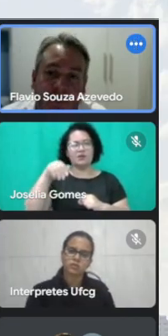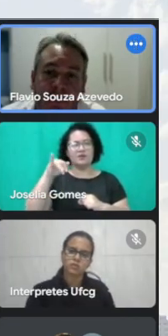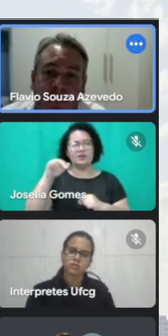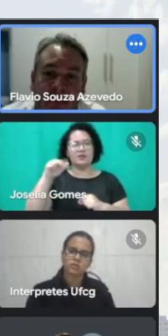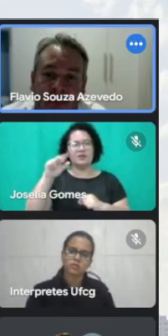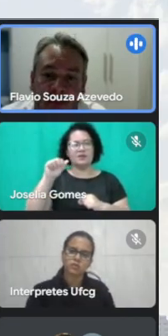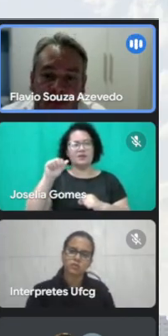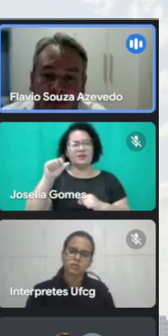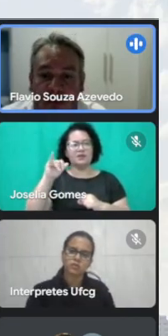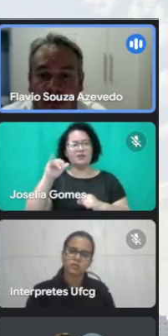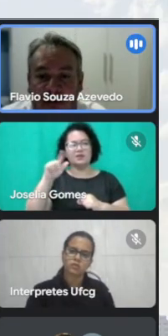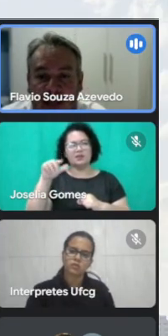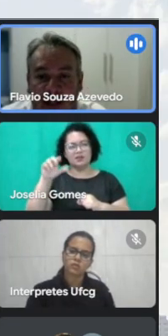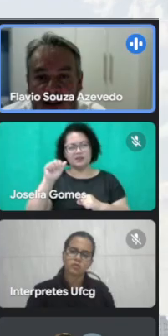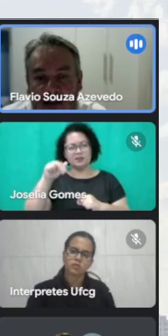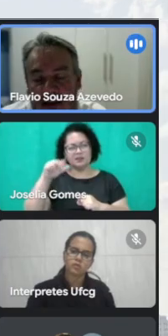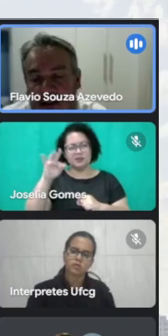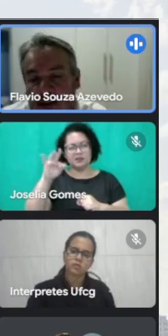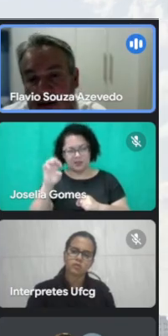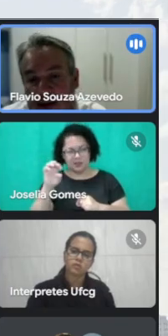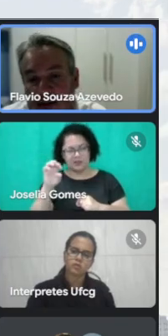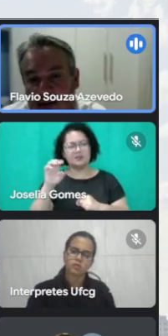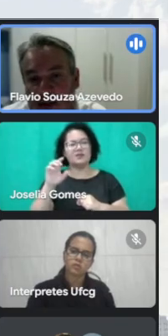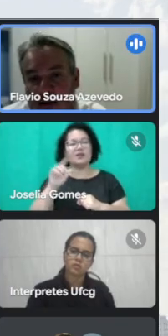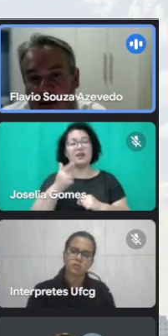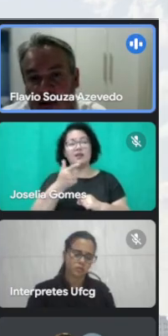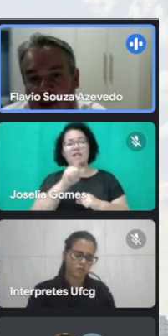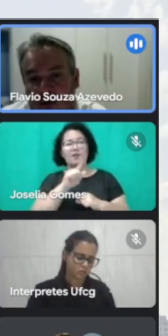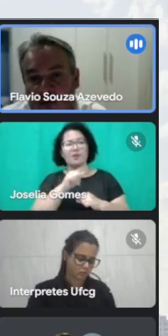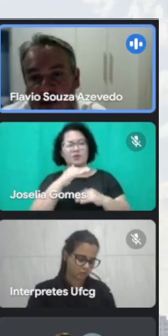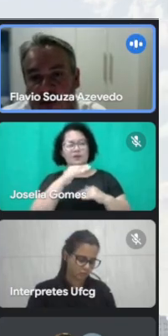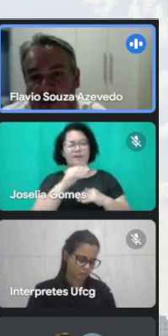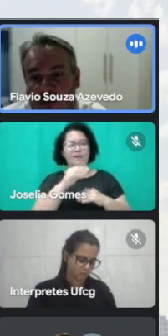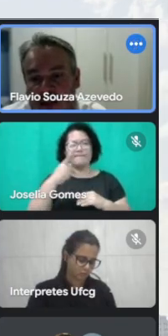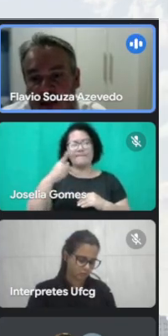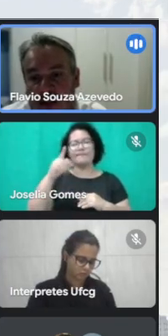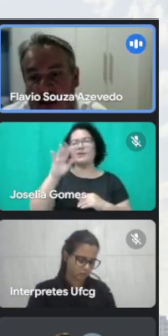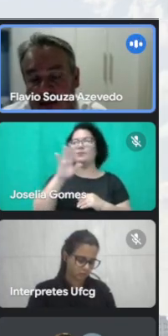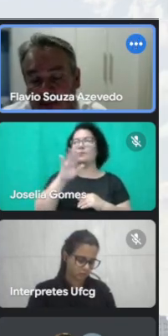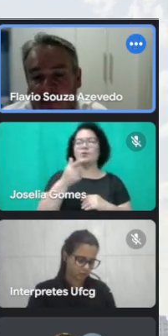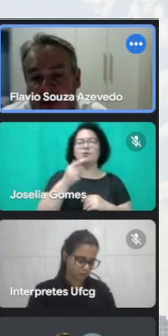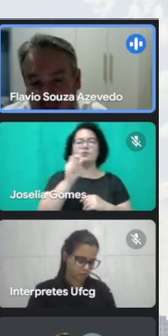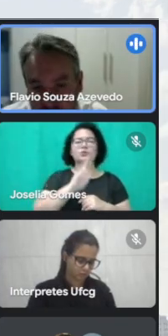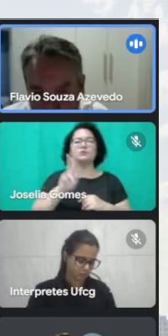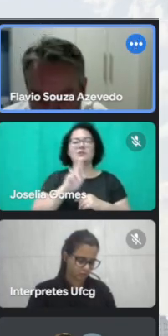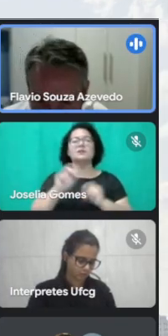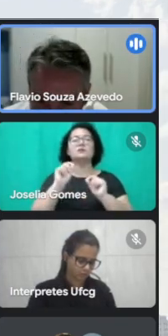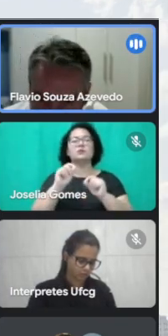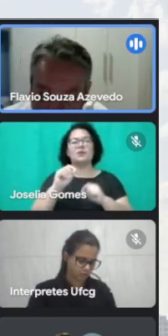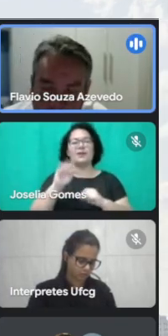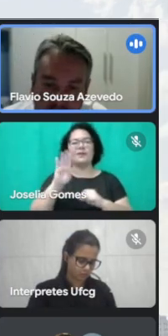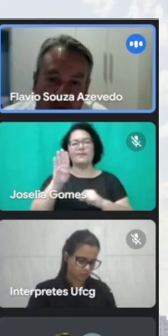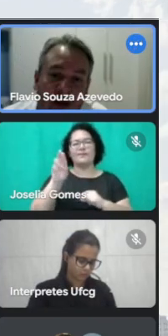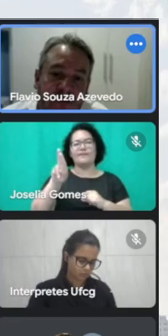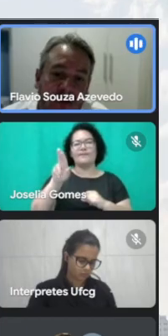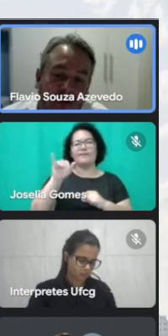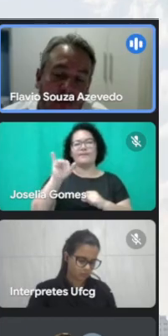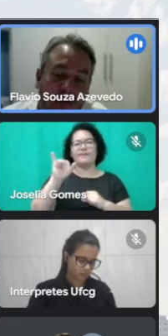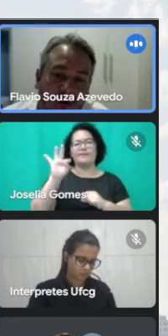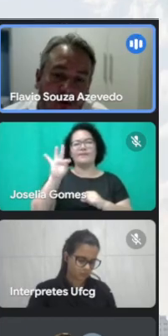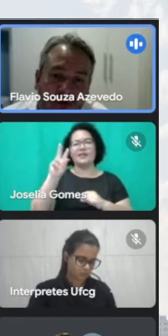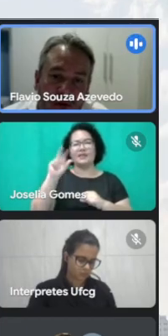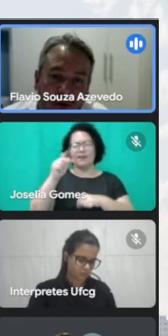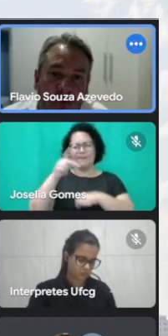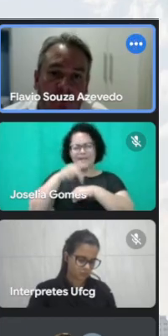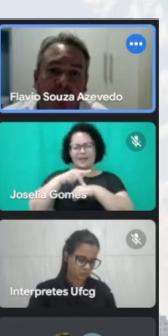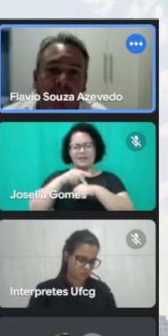impermeabilizada. Depois, uma série de camadas de brita, né, brita 1, brita 2 e brita 3, que funcionam efetivamente